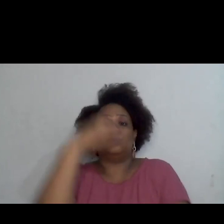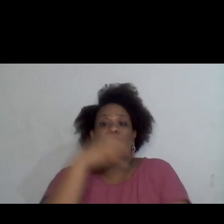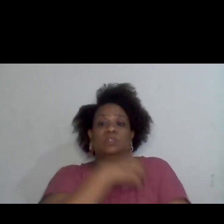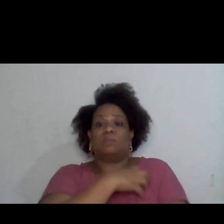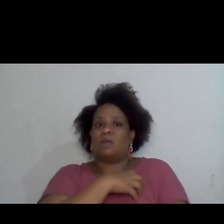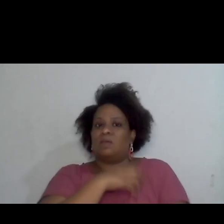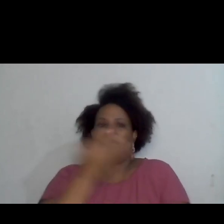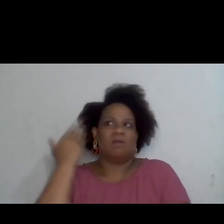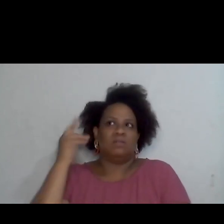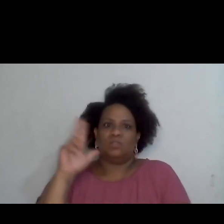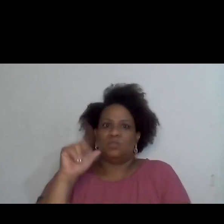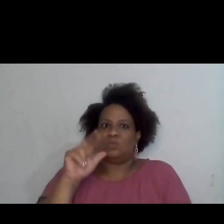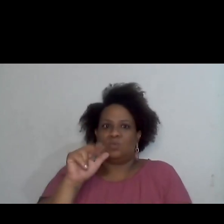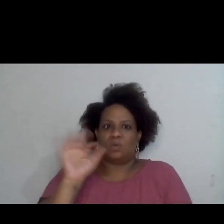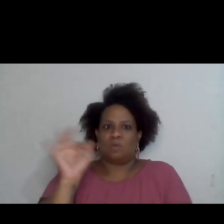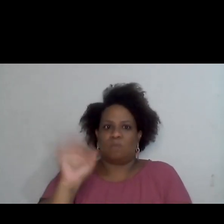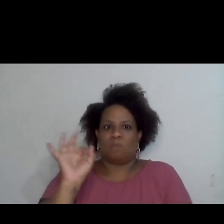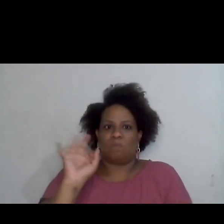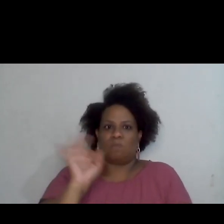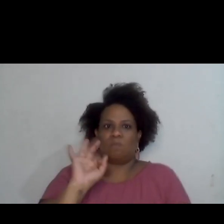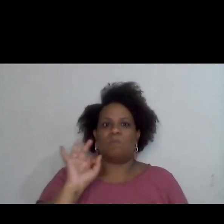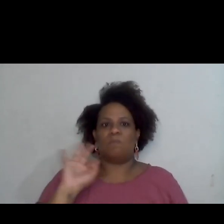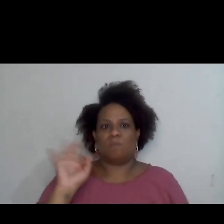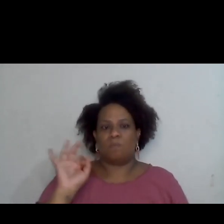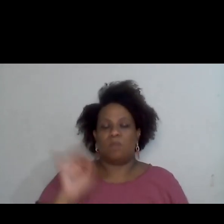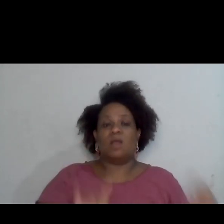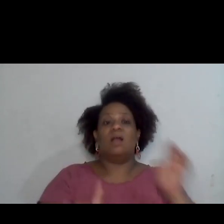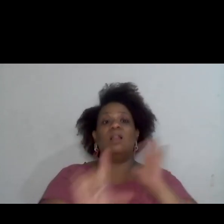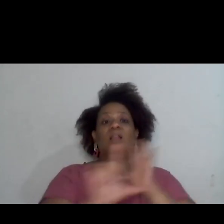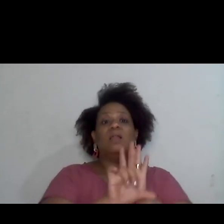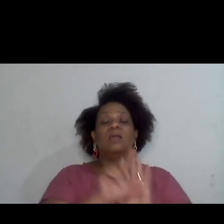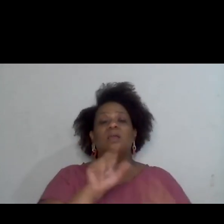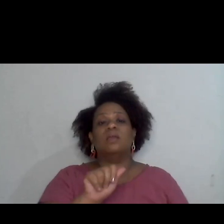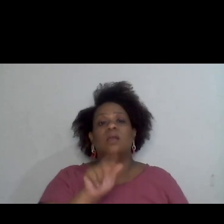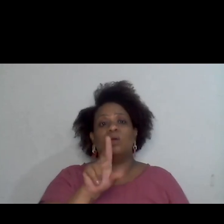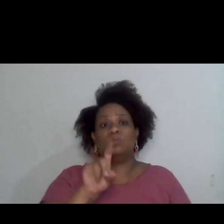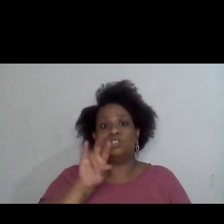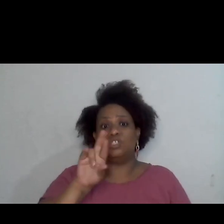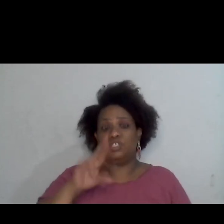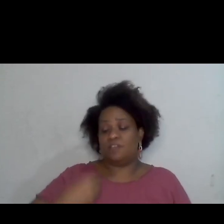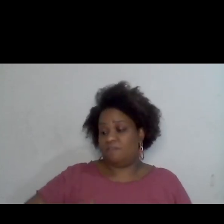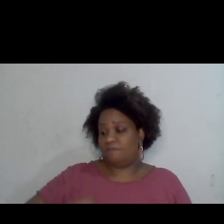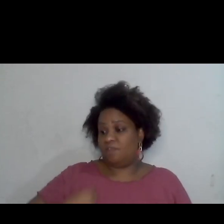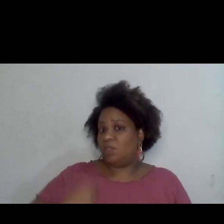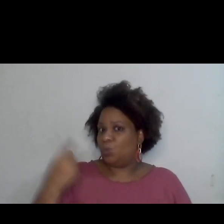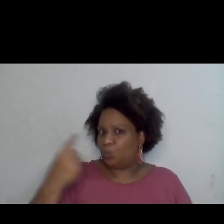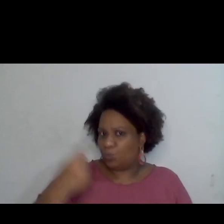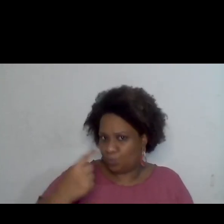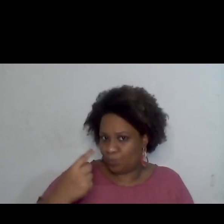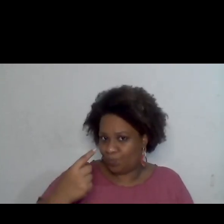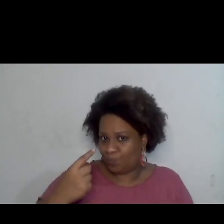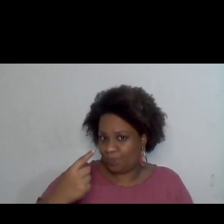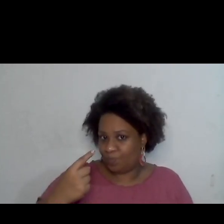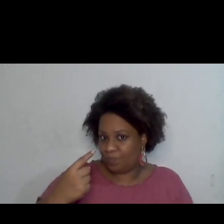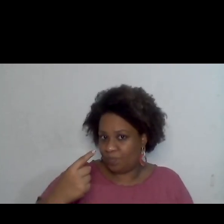executou antes. A Lei Aldir Blanc, ela trouxe uma experiência para a gente, a Lei Aldir Blanc I. A Lei Aldir Blanc I foi uma